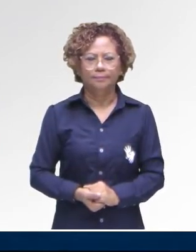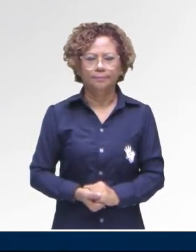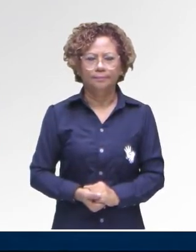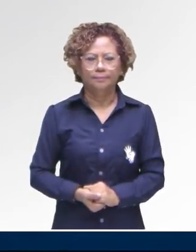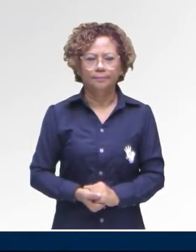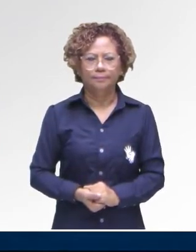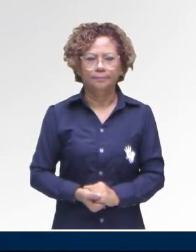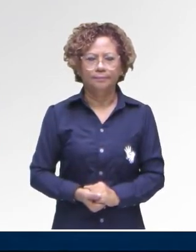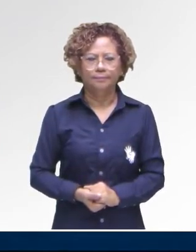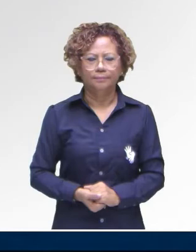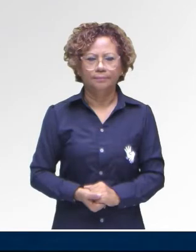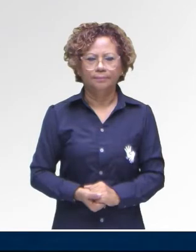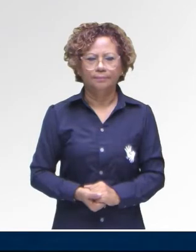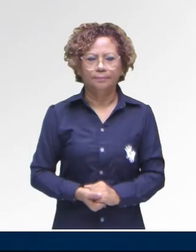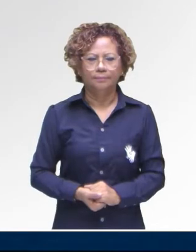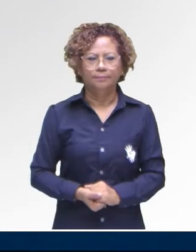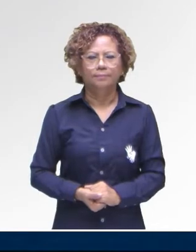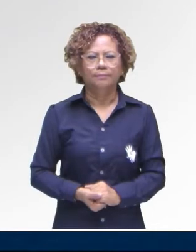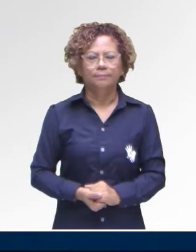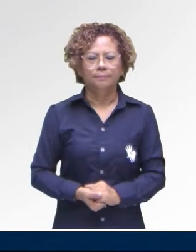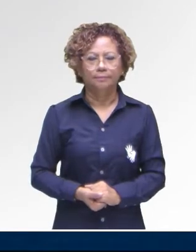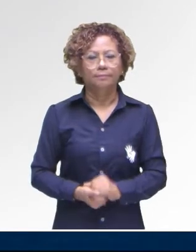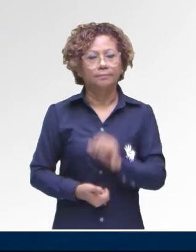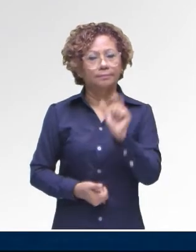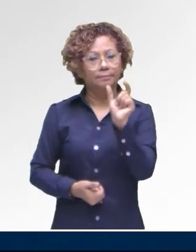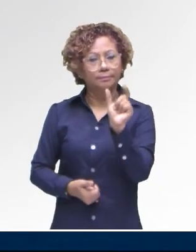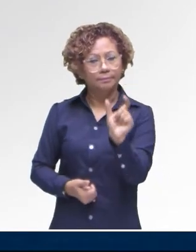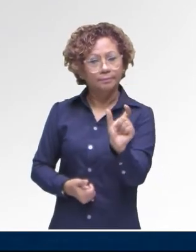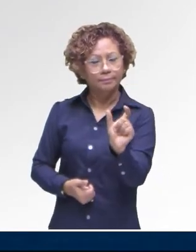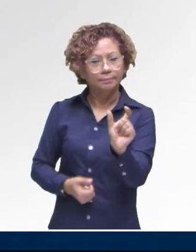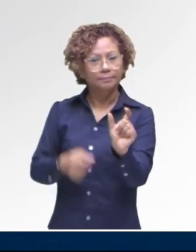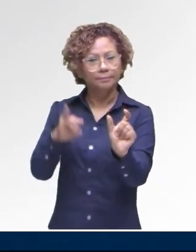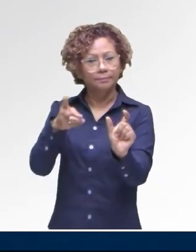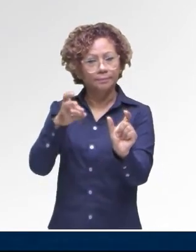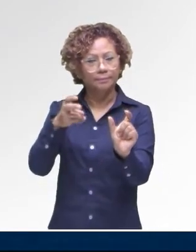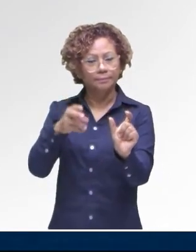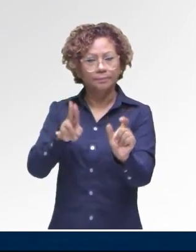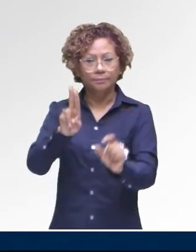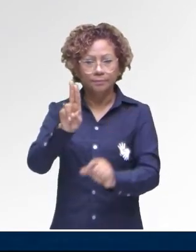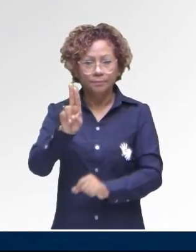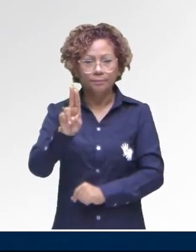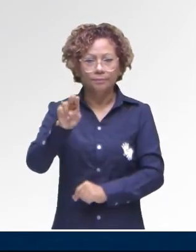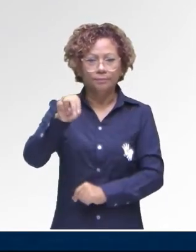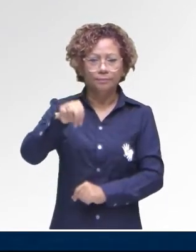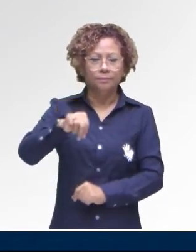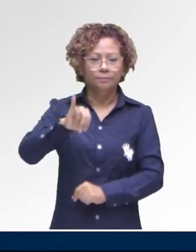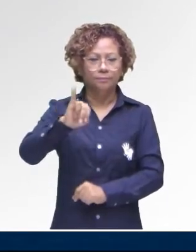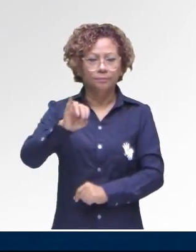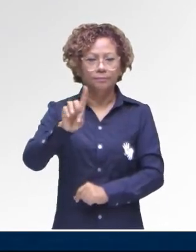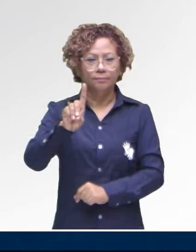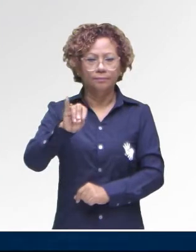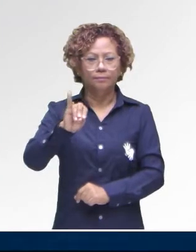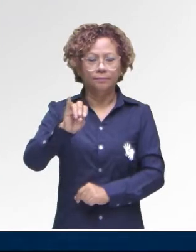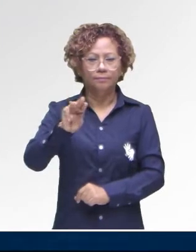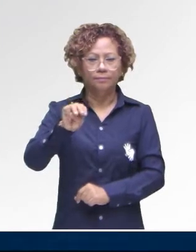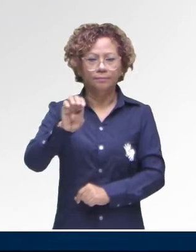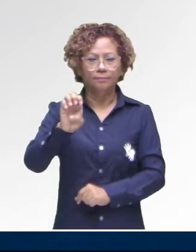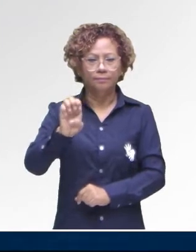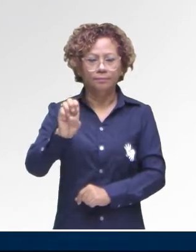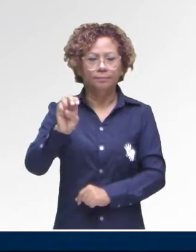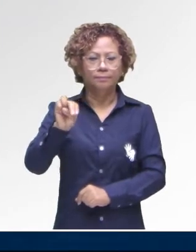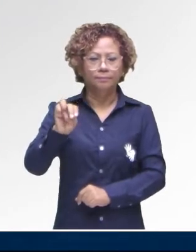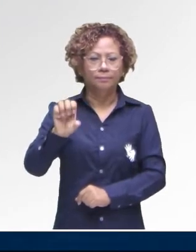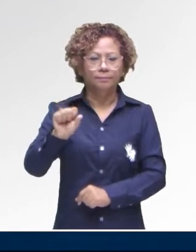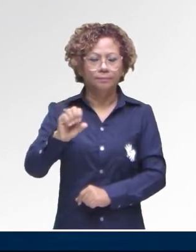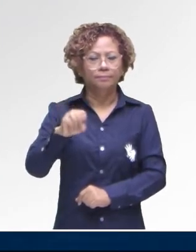é a letra B. As retas são figuras unidimensionais, ou seja, existem em uma